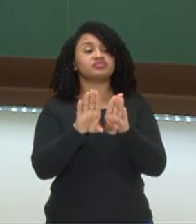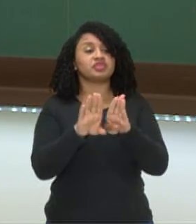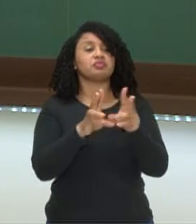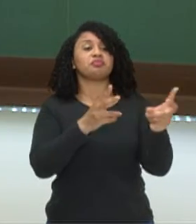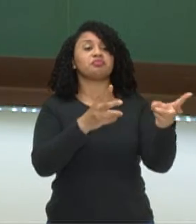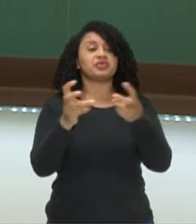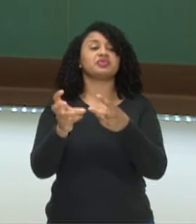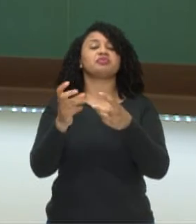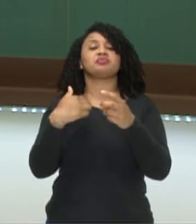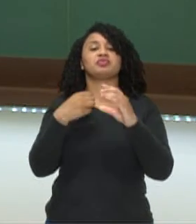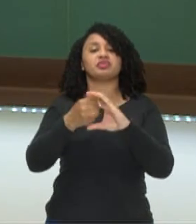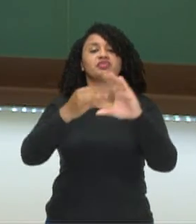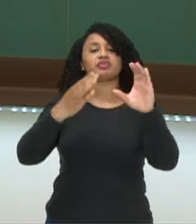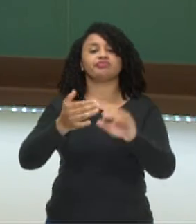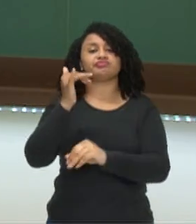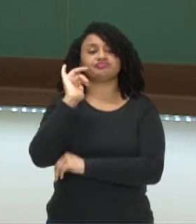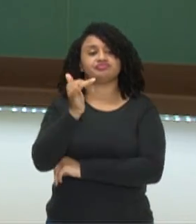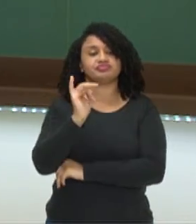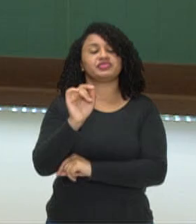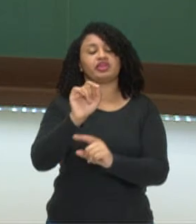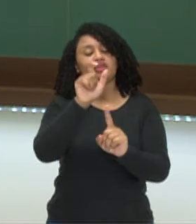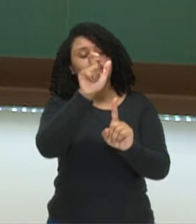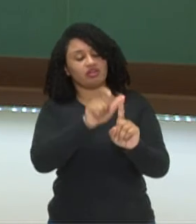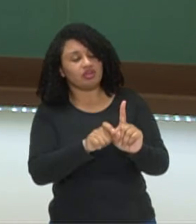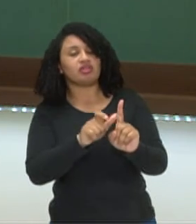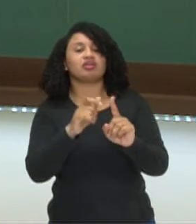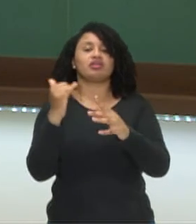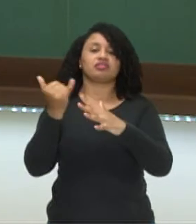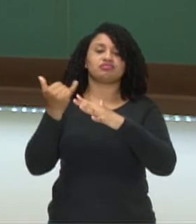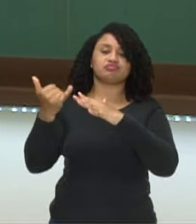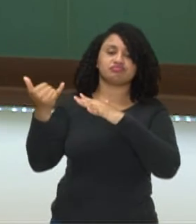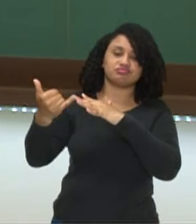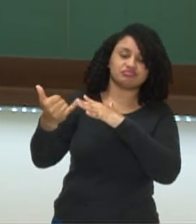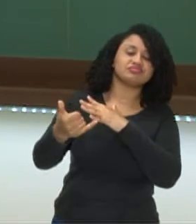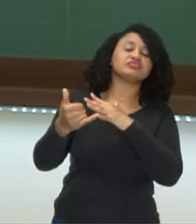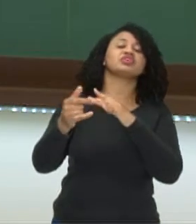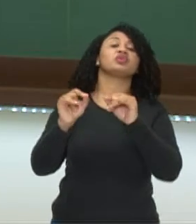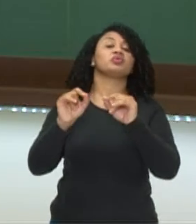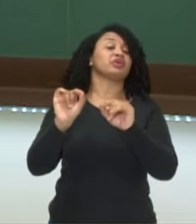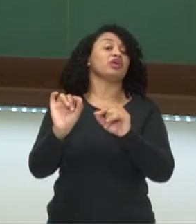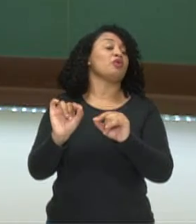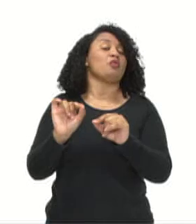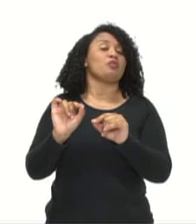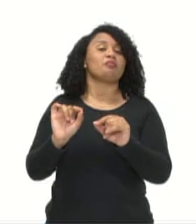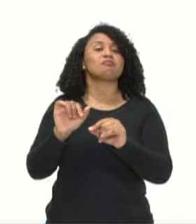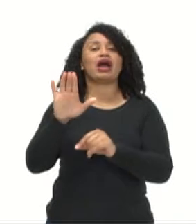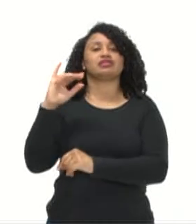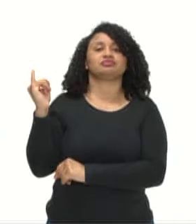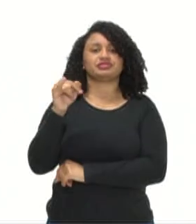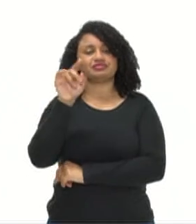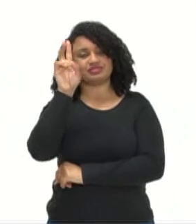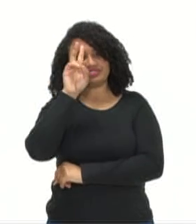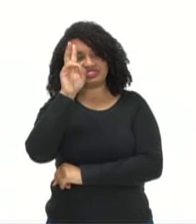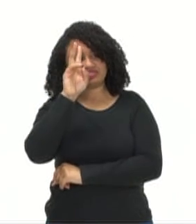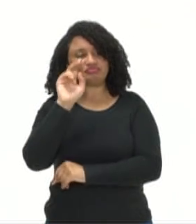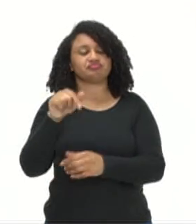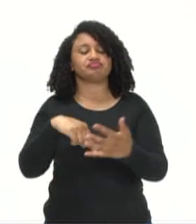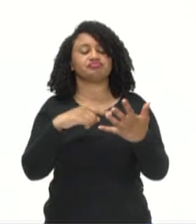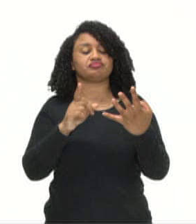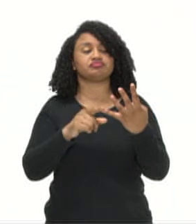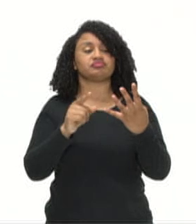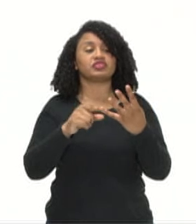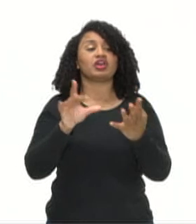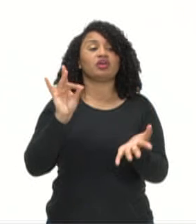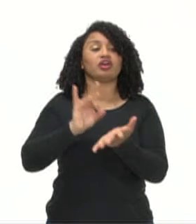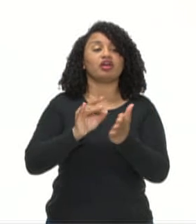Identificamos elementos narrativos como narrador, enredo, né, o clímax. O realismo foi um período